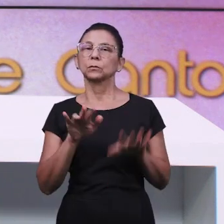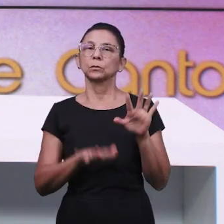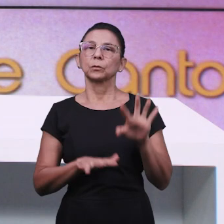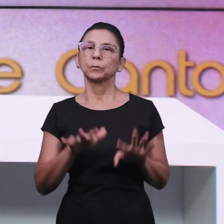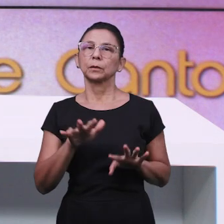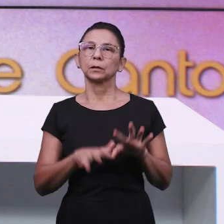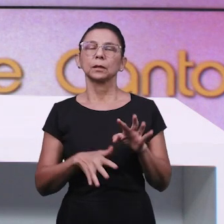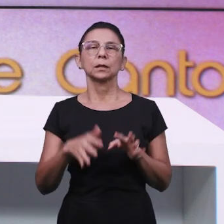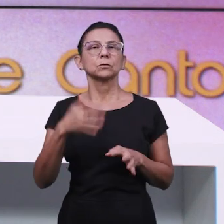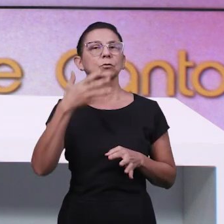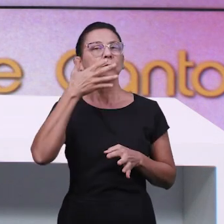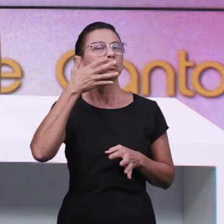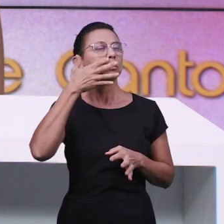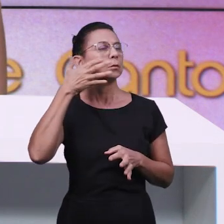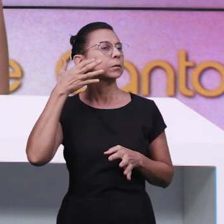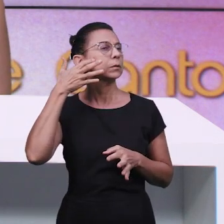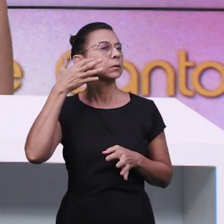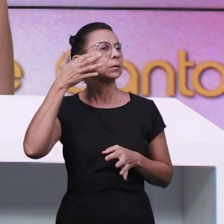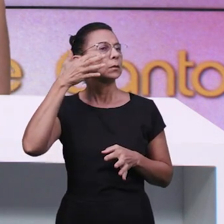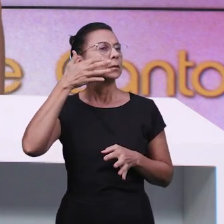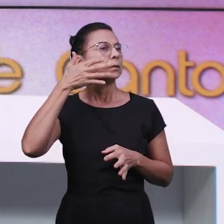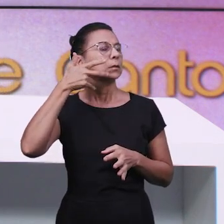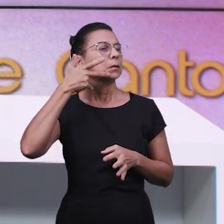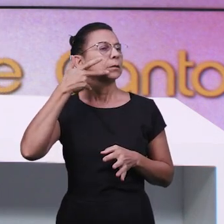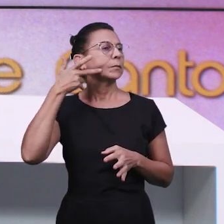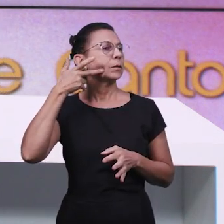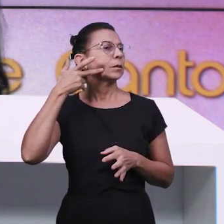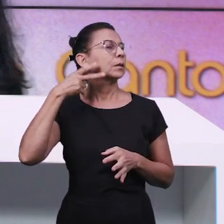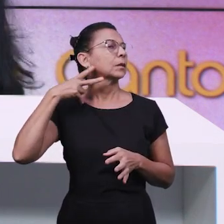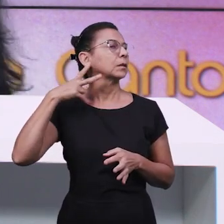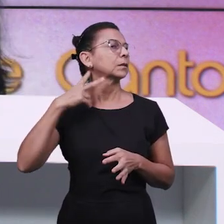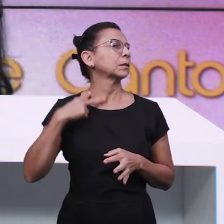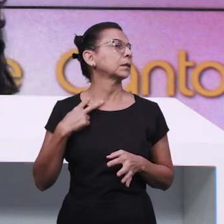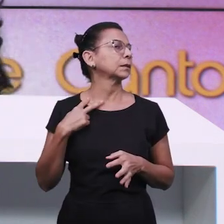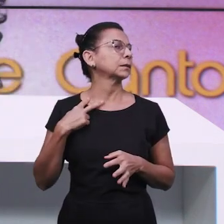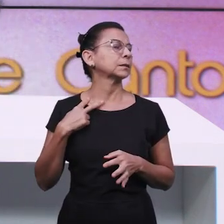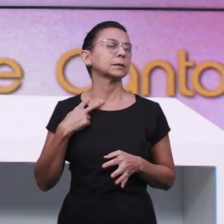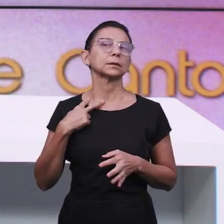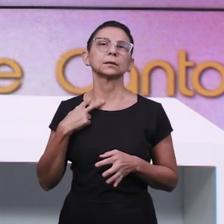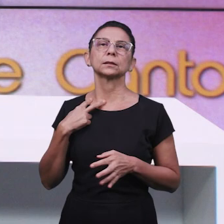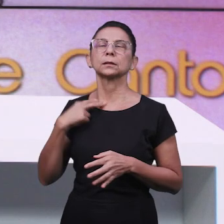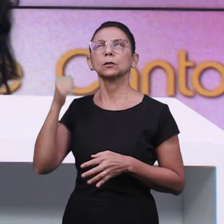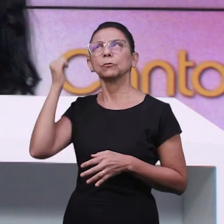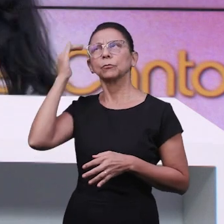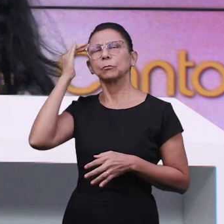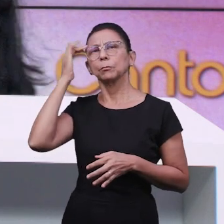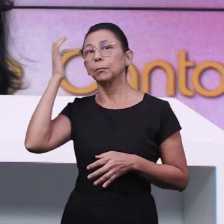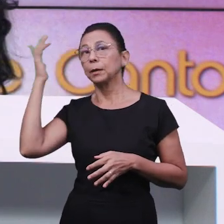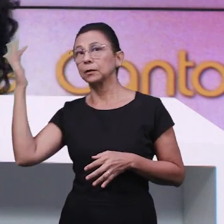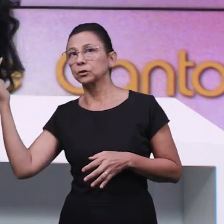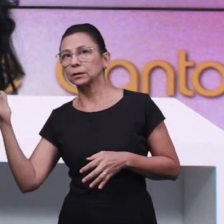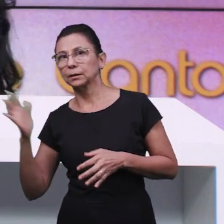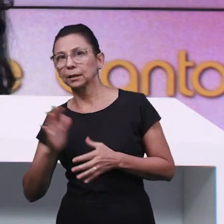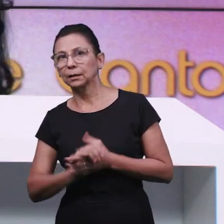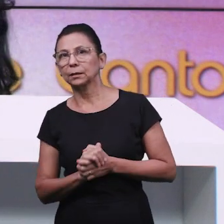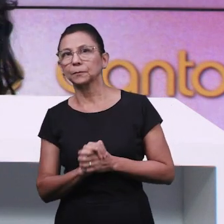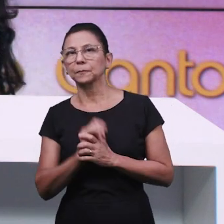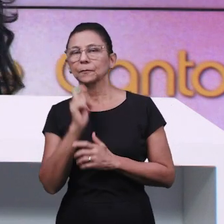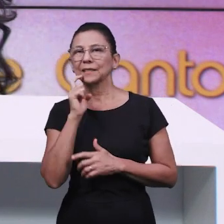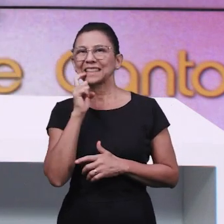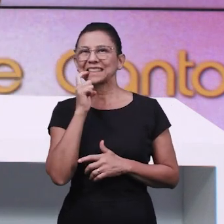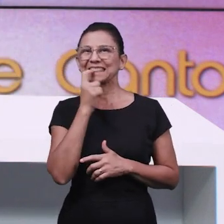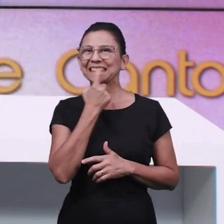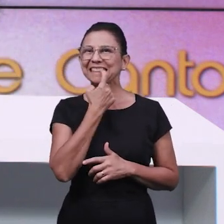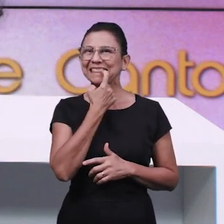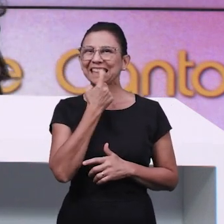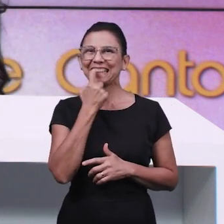articuladores na construção das consoantes. Vamos imaginar que essa estrutura de dentes que